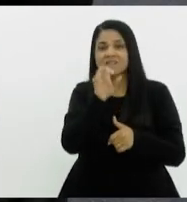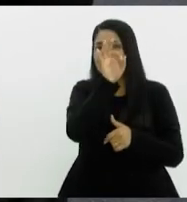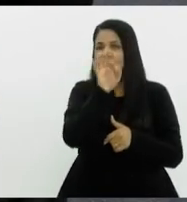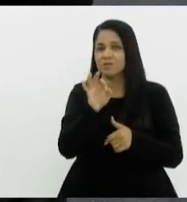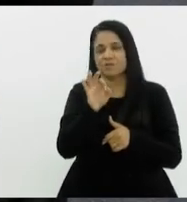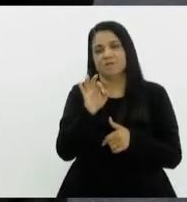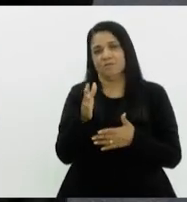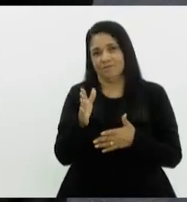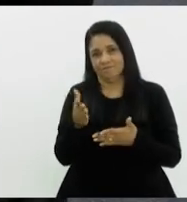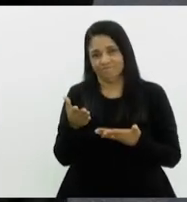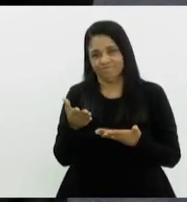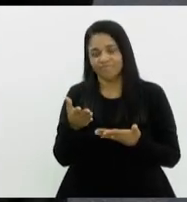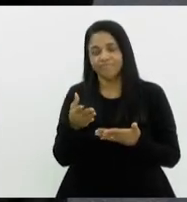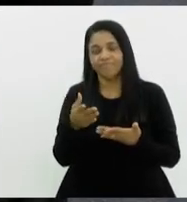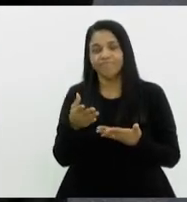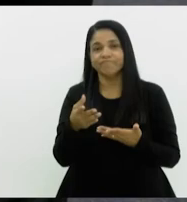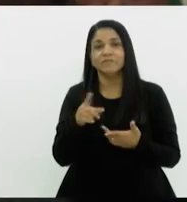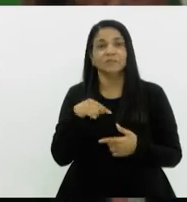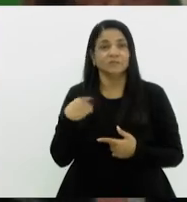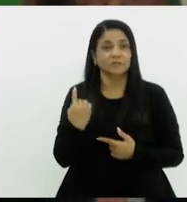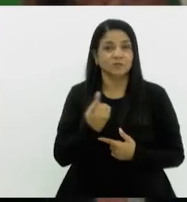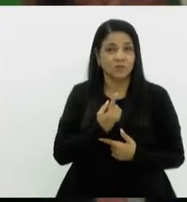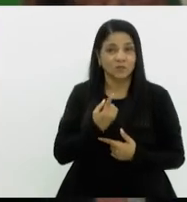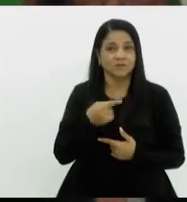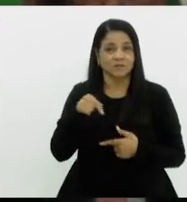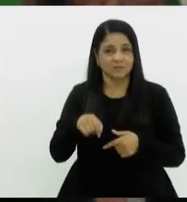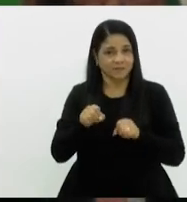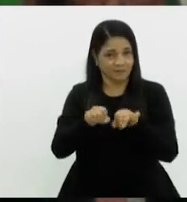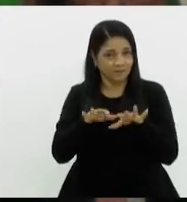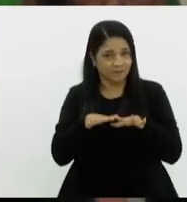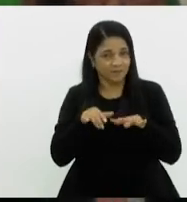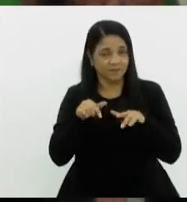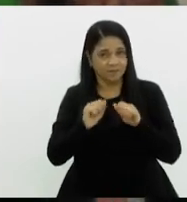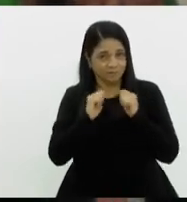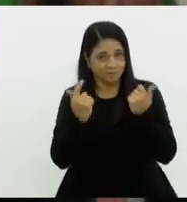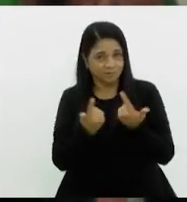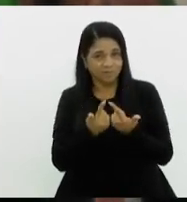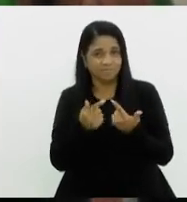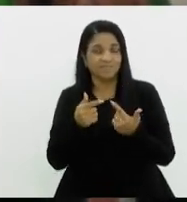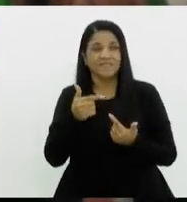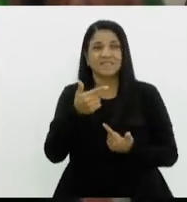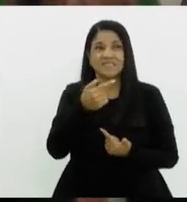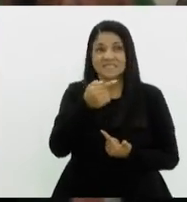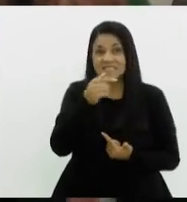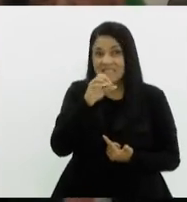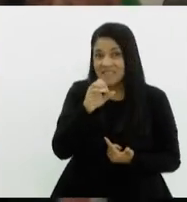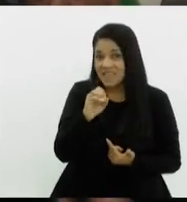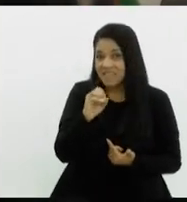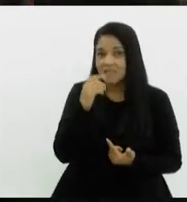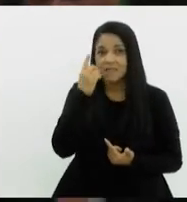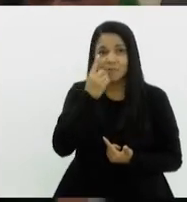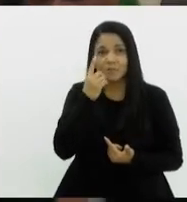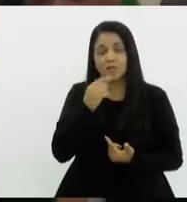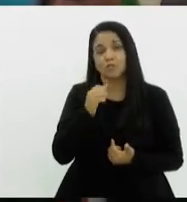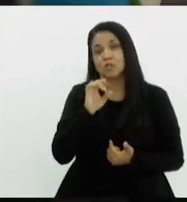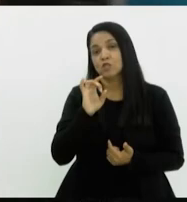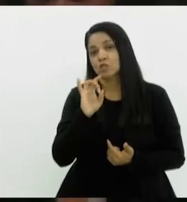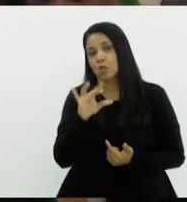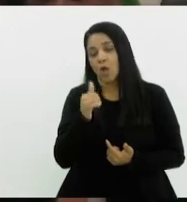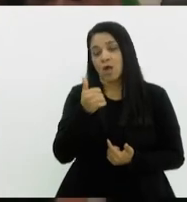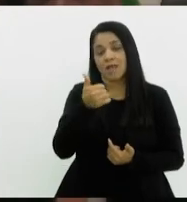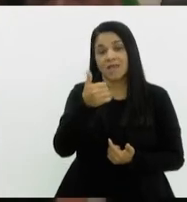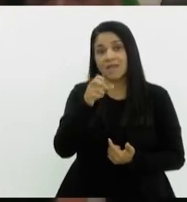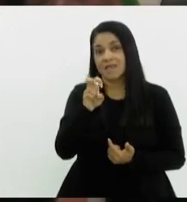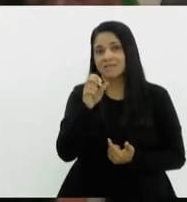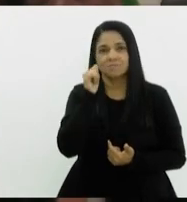no parlamento. Ou seja, nós aqui nessa casa legislativa, que entre 70 deputados somos apenas 15 mulheres,